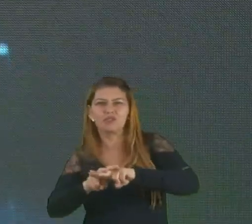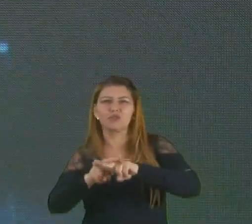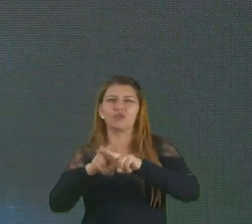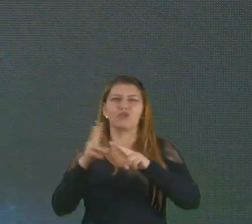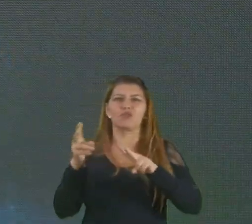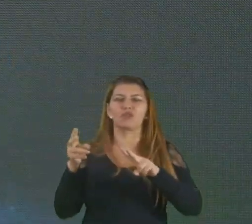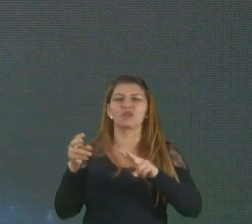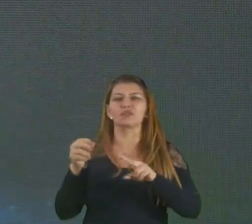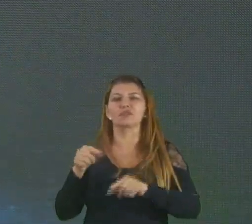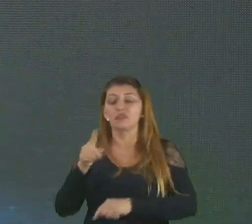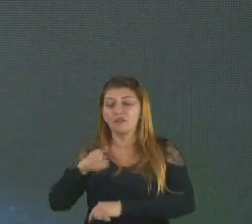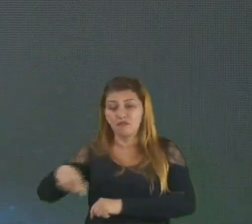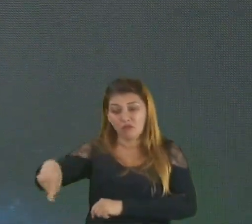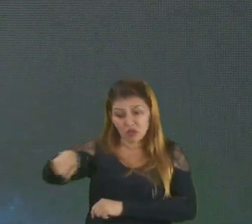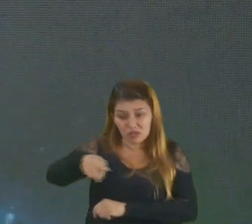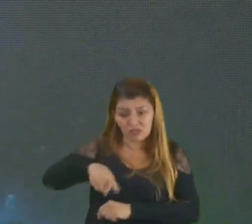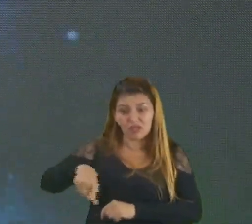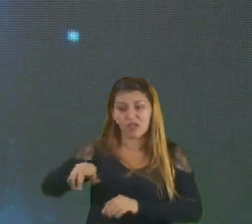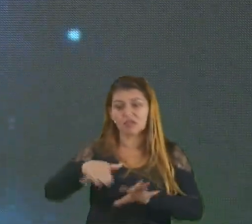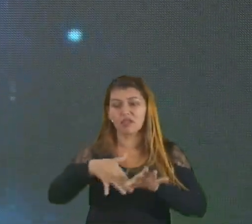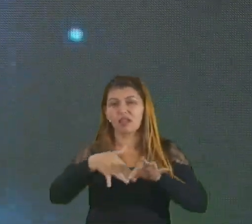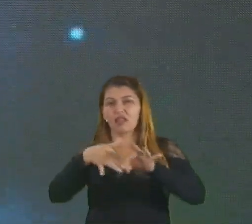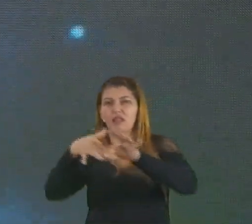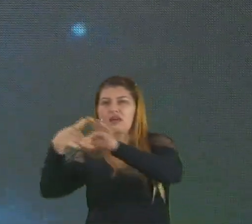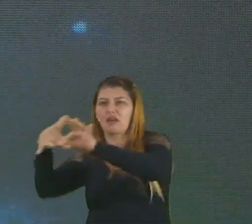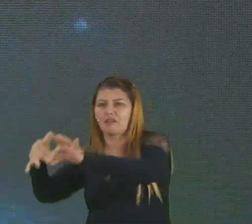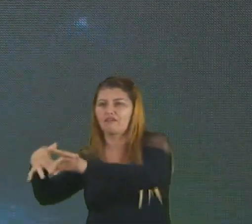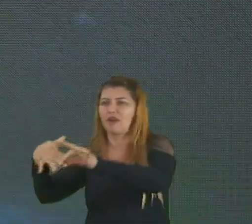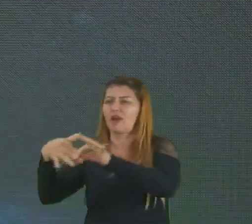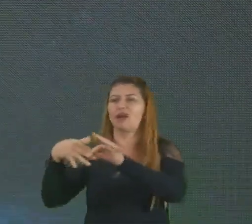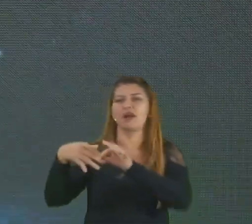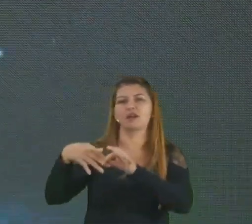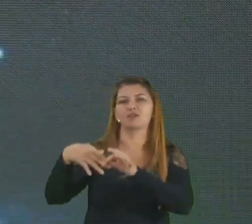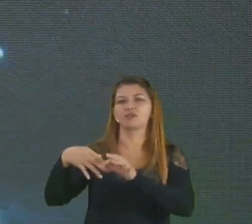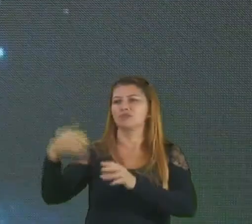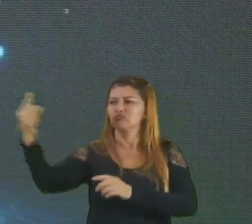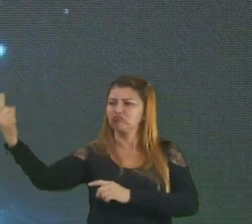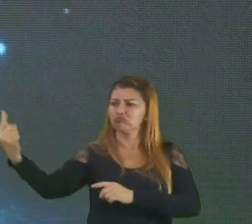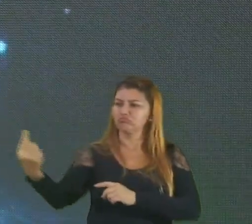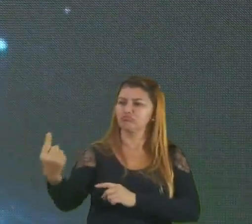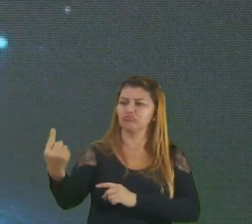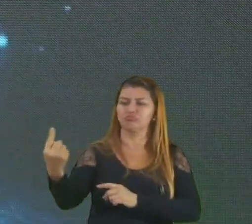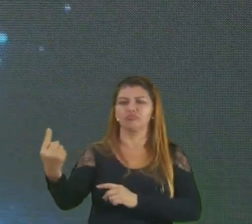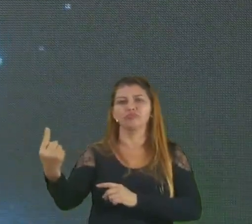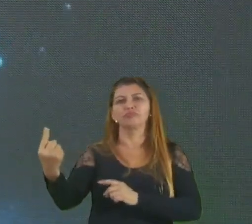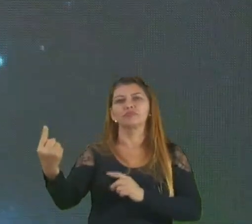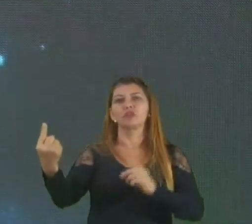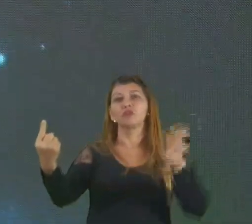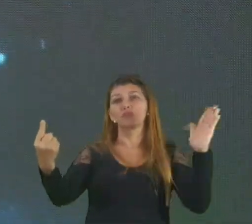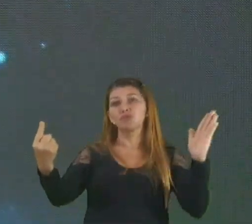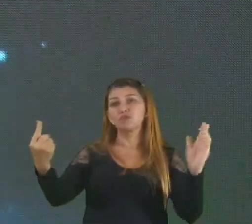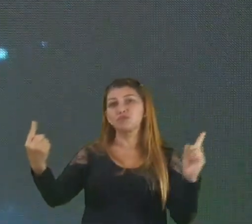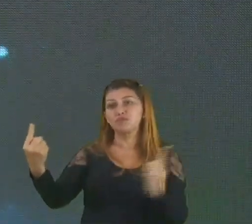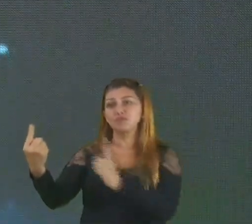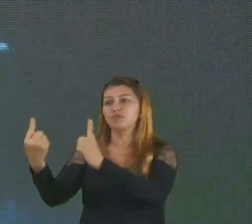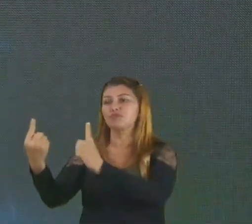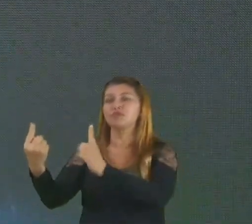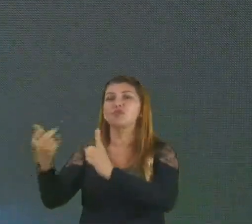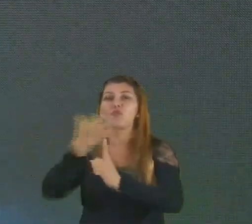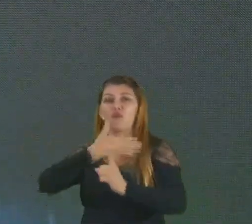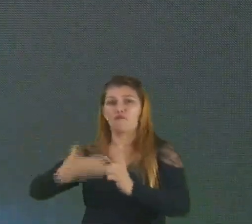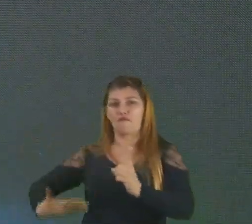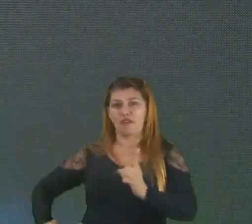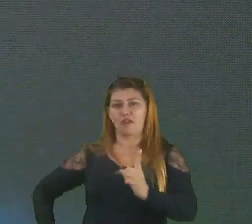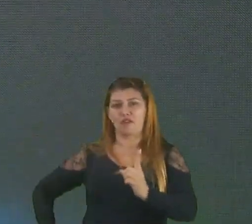prisões, e vocês serão levados à presença de reis e governadores, tudo por causa